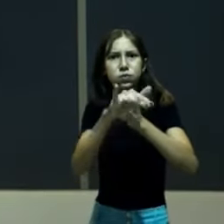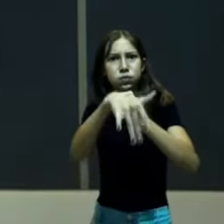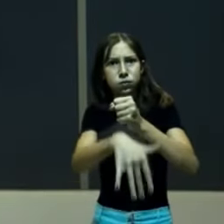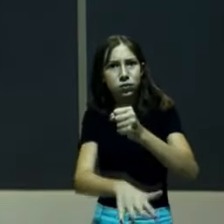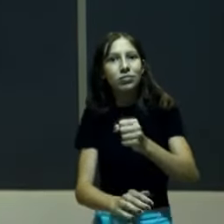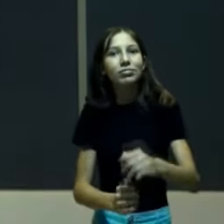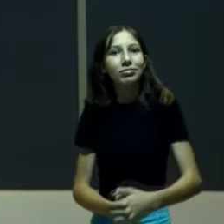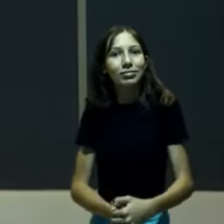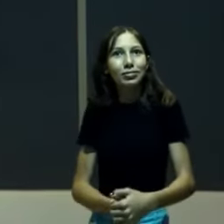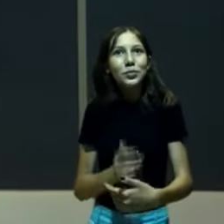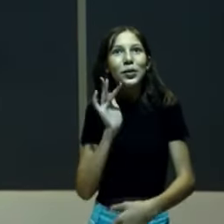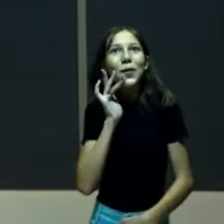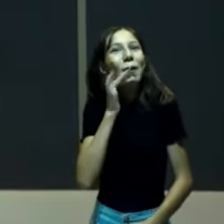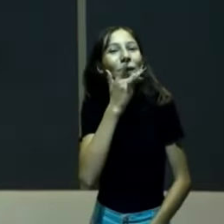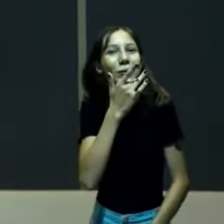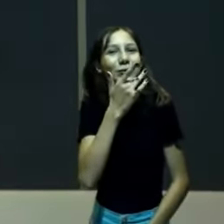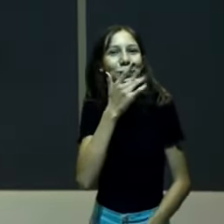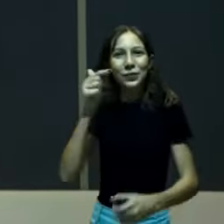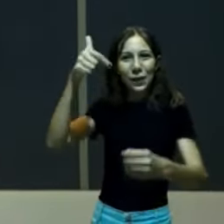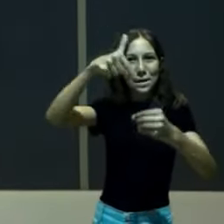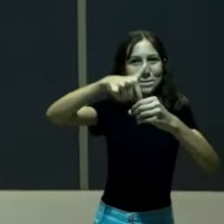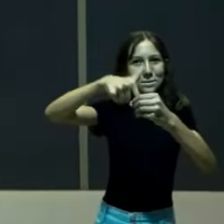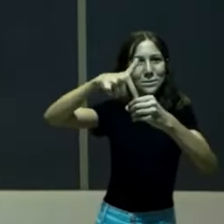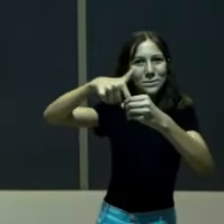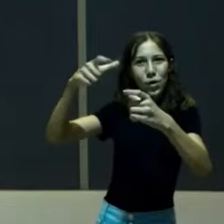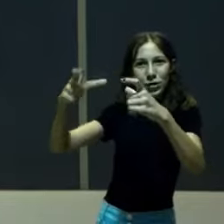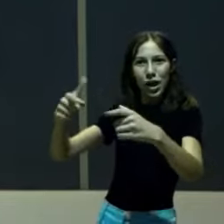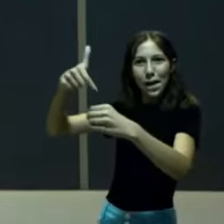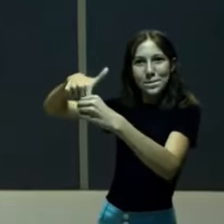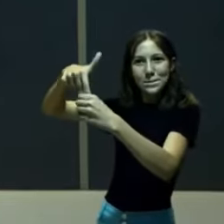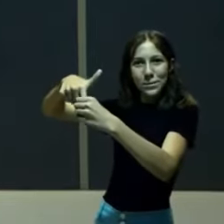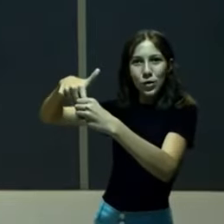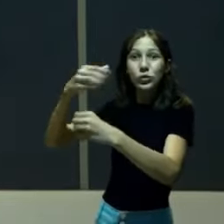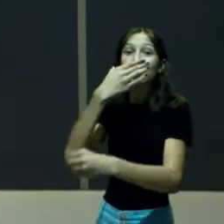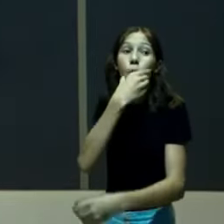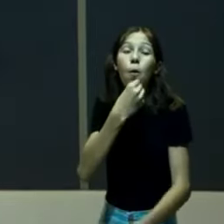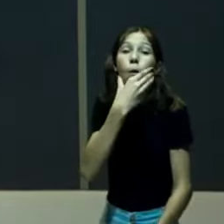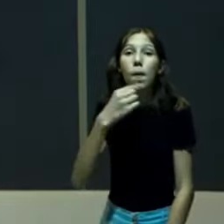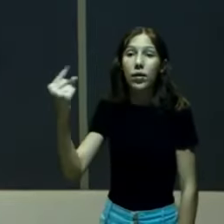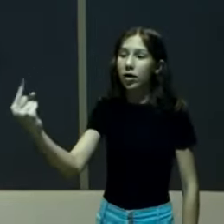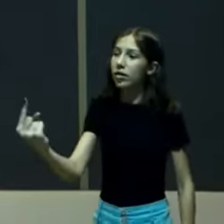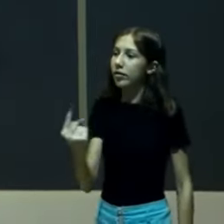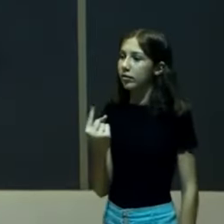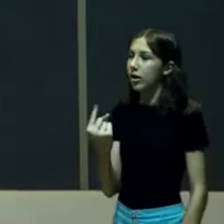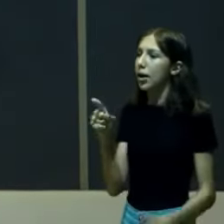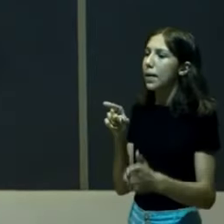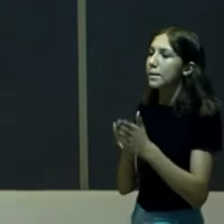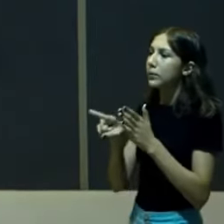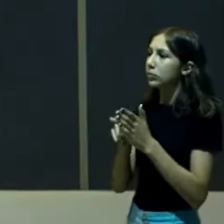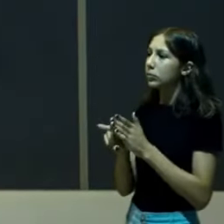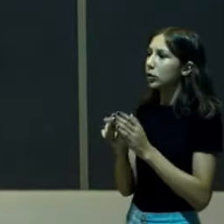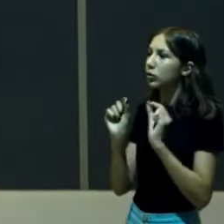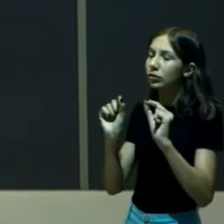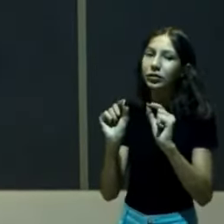Não é gostoso você chegar num posto de gasolina e quando o frentista vem te atender, você fala assim: enche